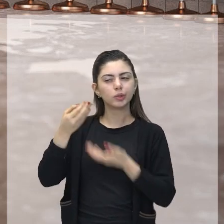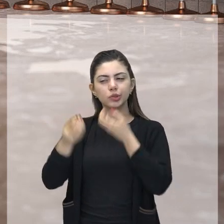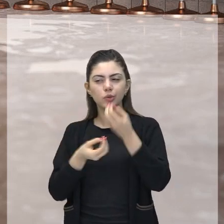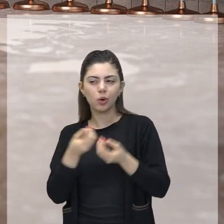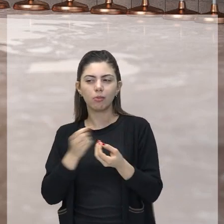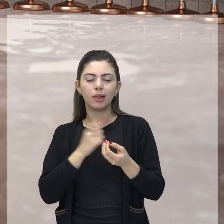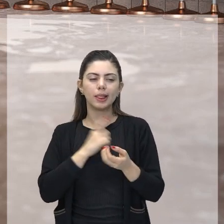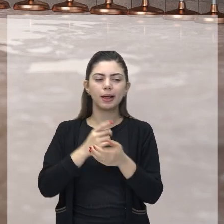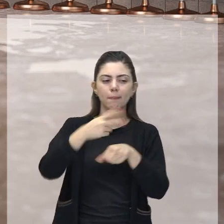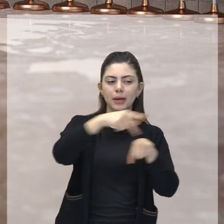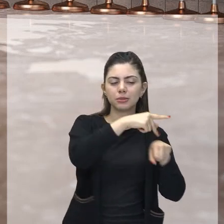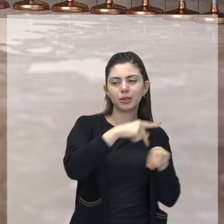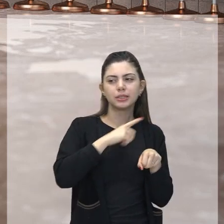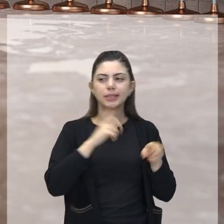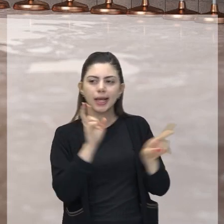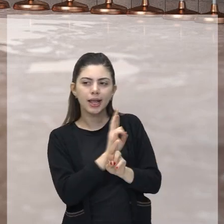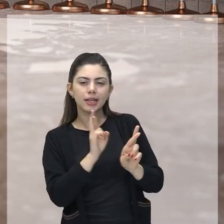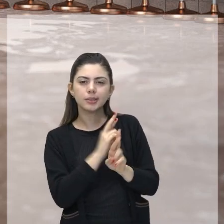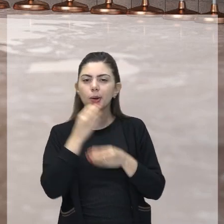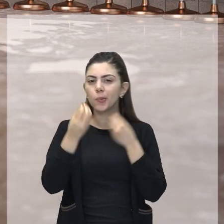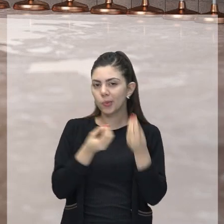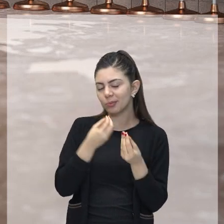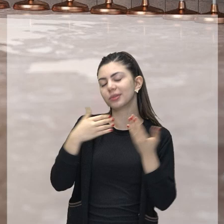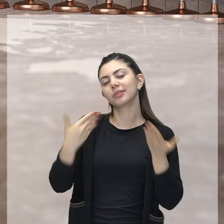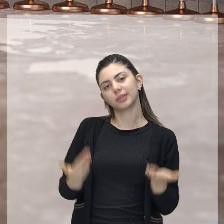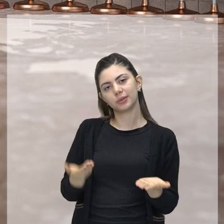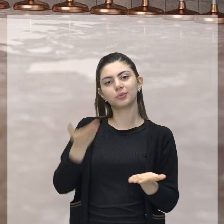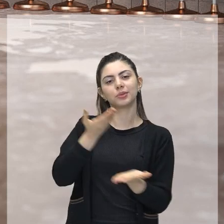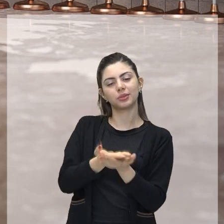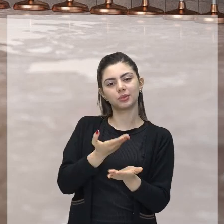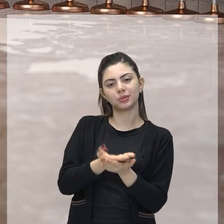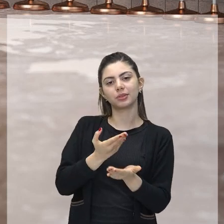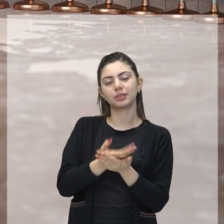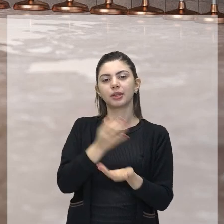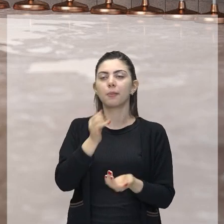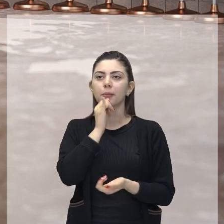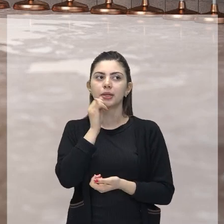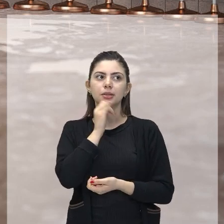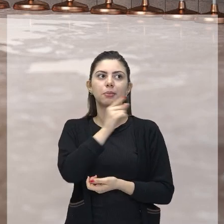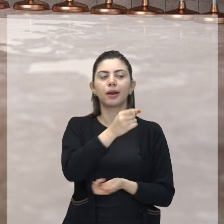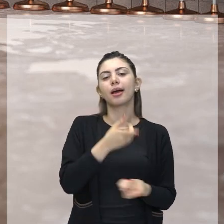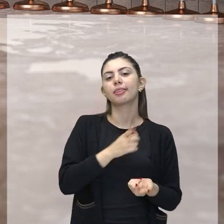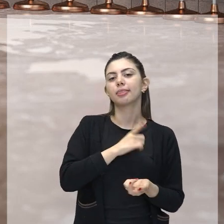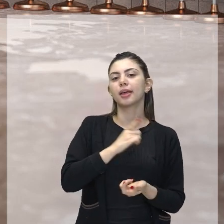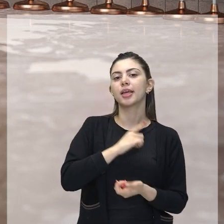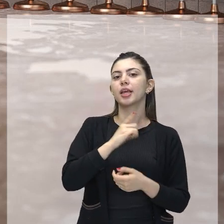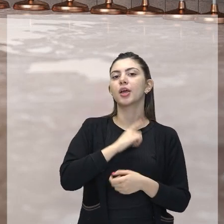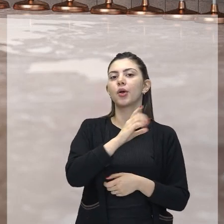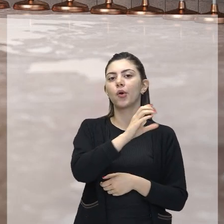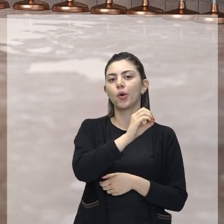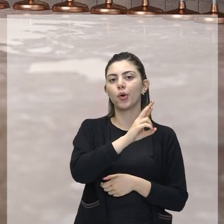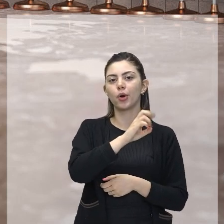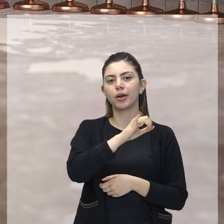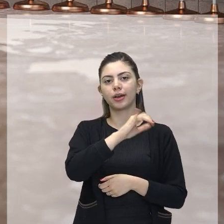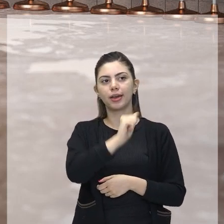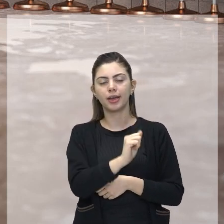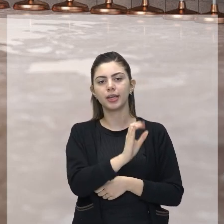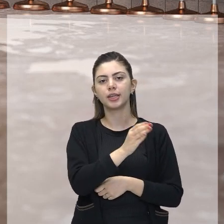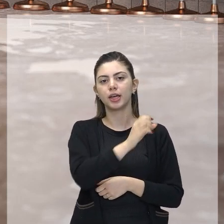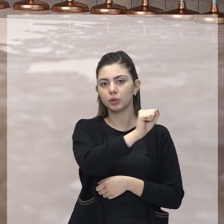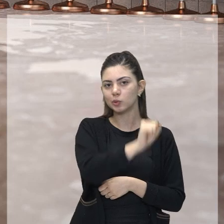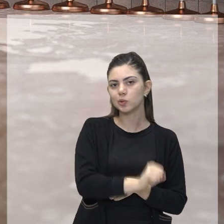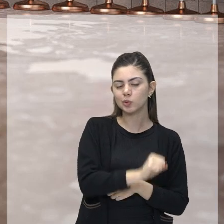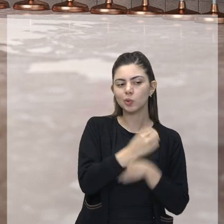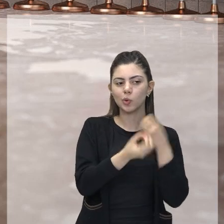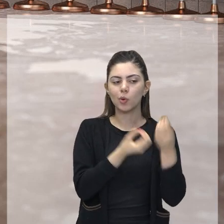circulando ali com relação aos outros países, como que a Coreia do Sul está falando ali sobre determinada situação ali